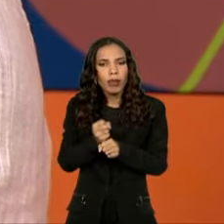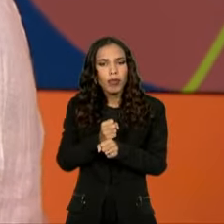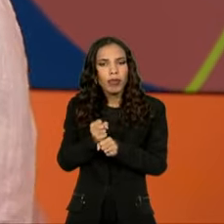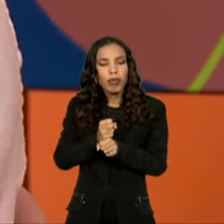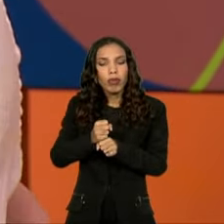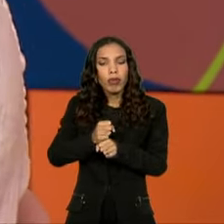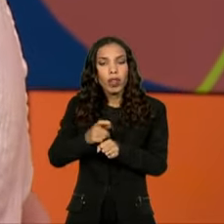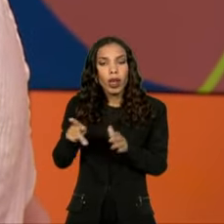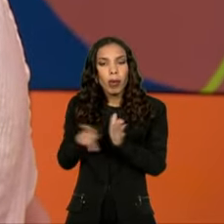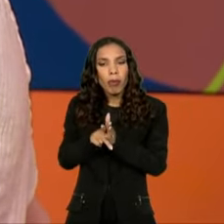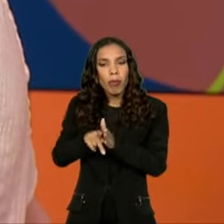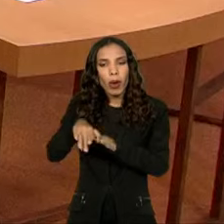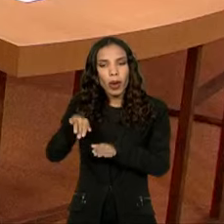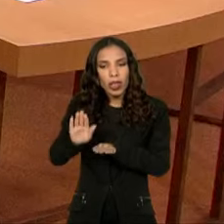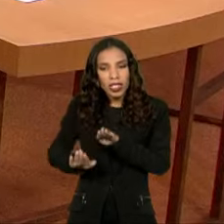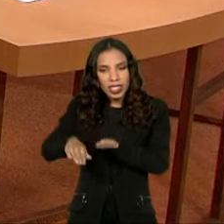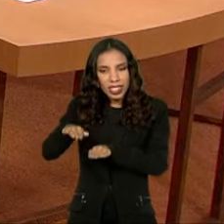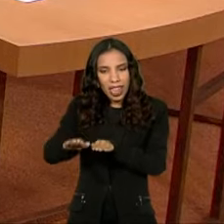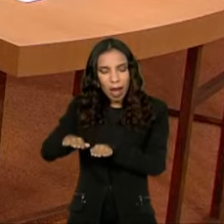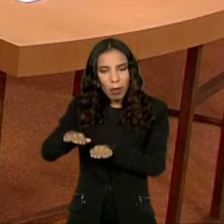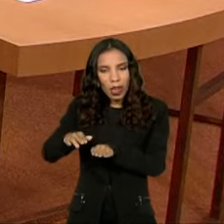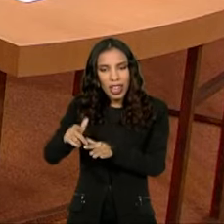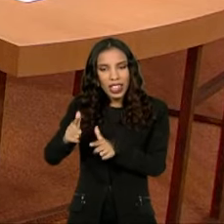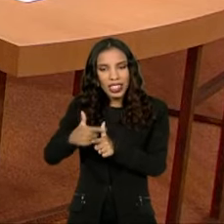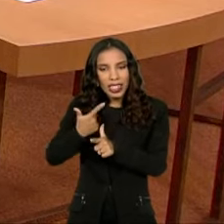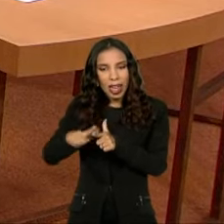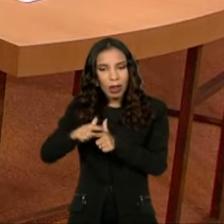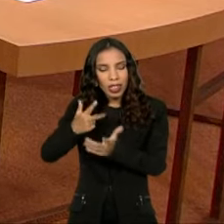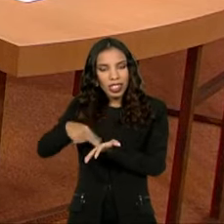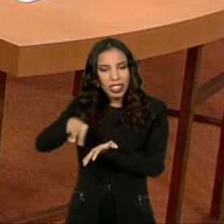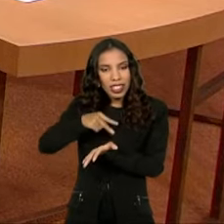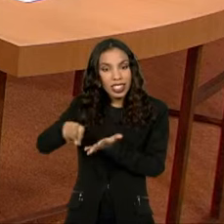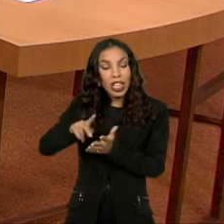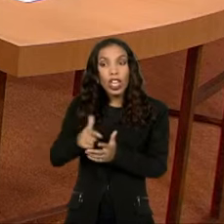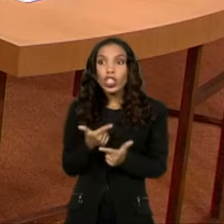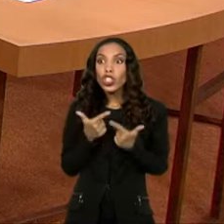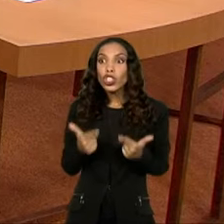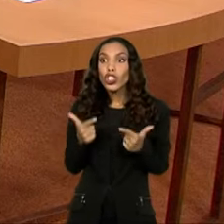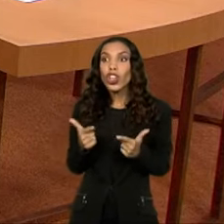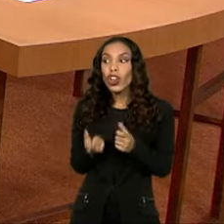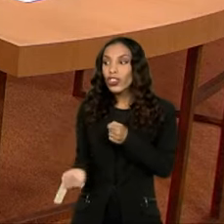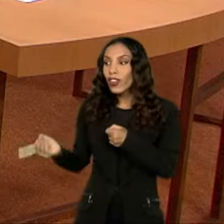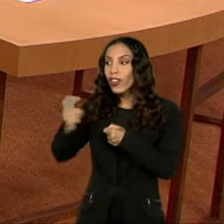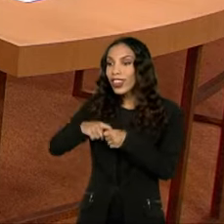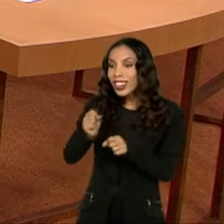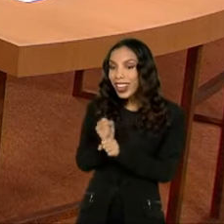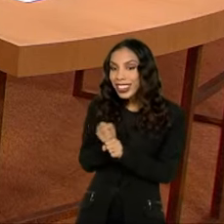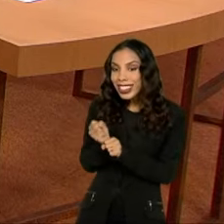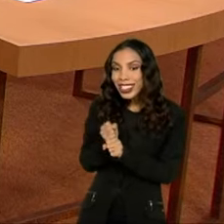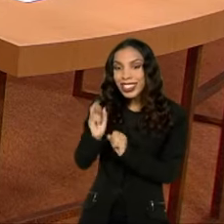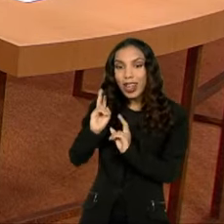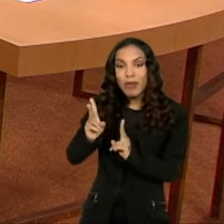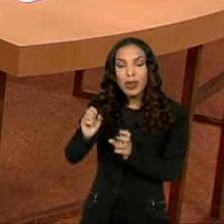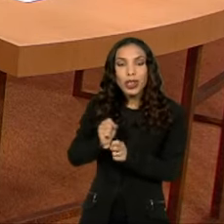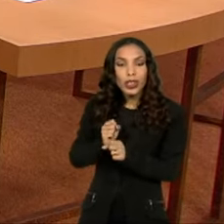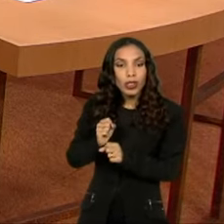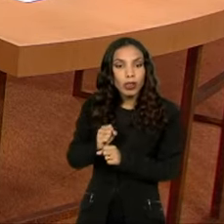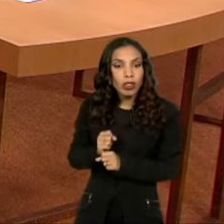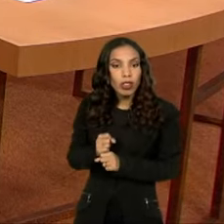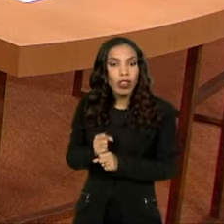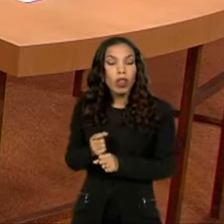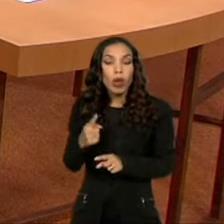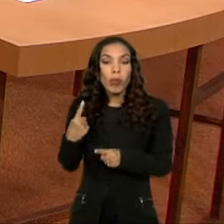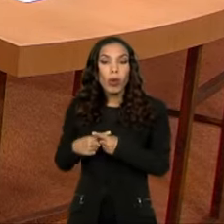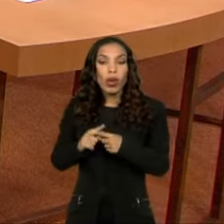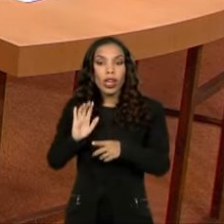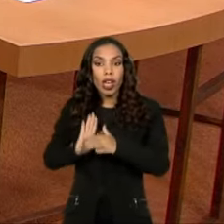Sapateando. Né, você apareceu dançando. Olha que sorte a minha, tinha voltado a dançar naquele ano. Porque então você fez um bonito, né? Tinha